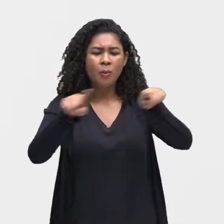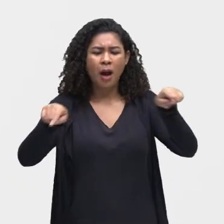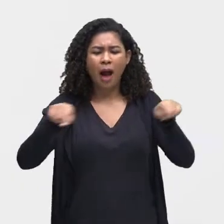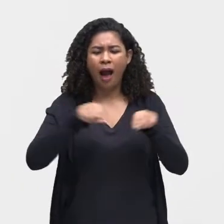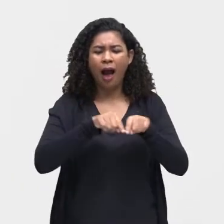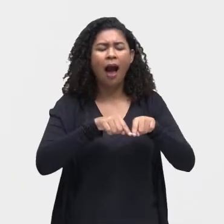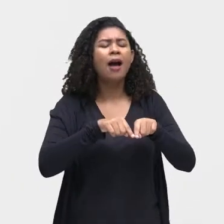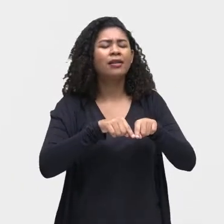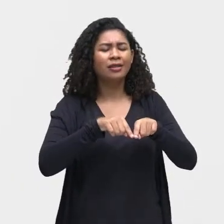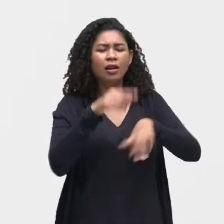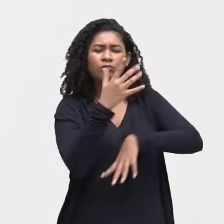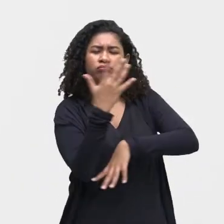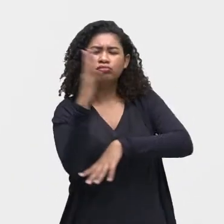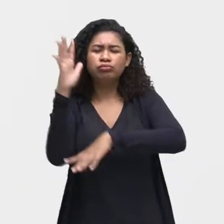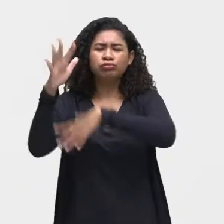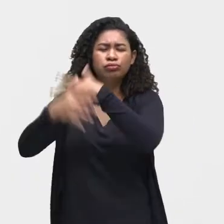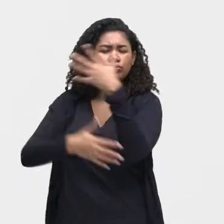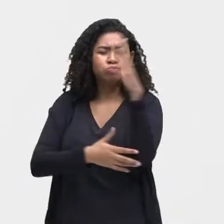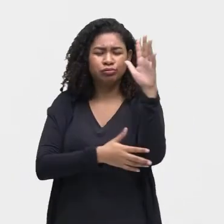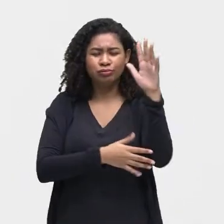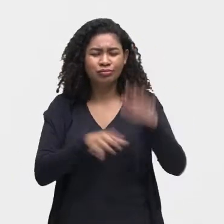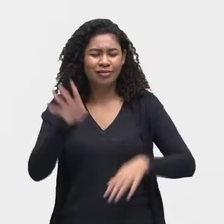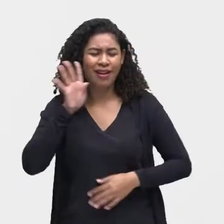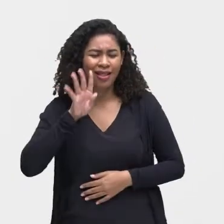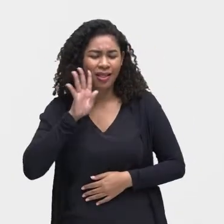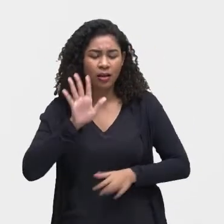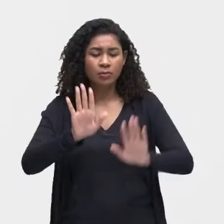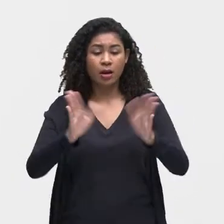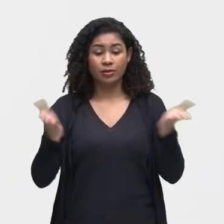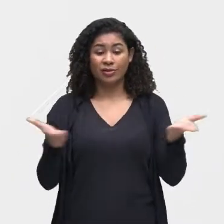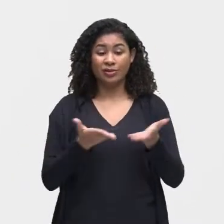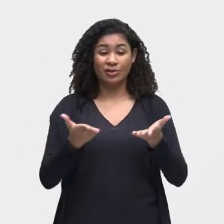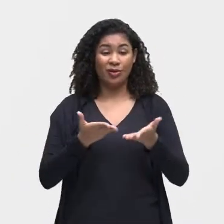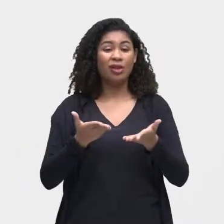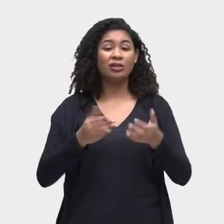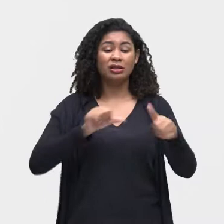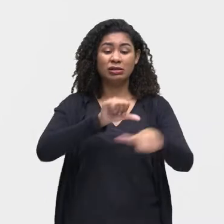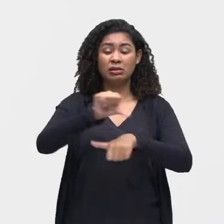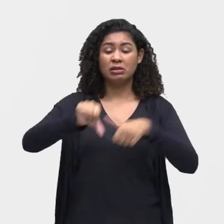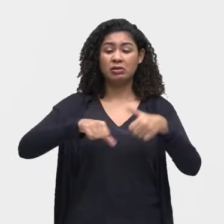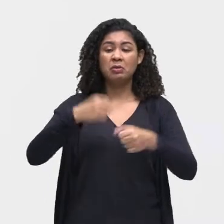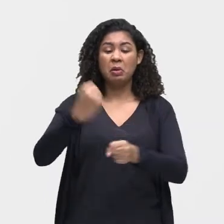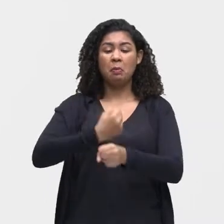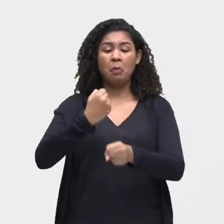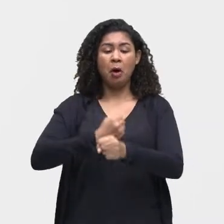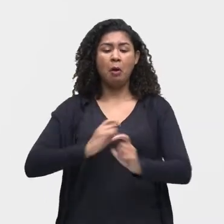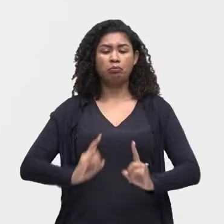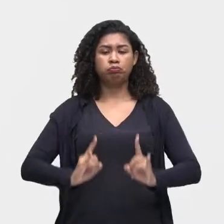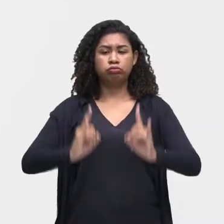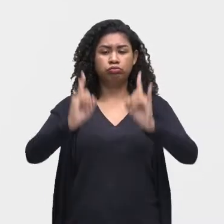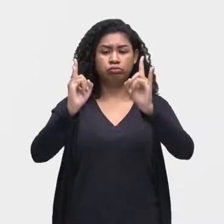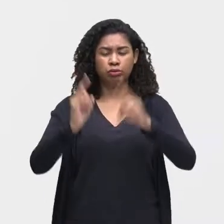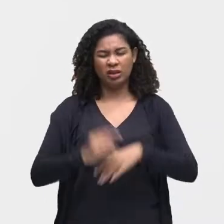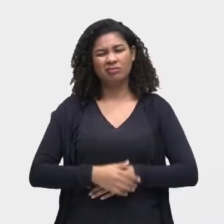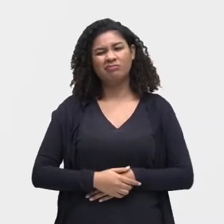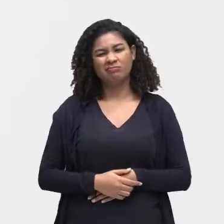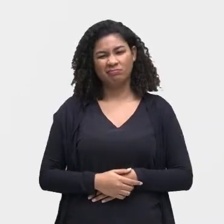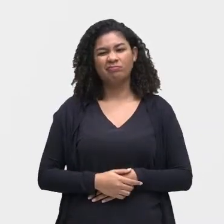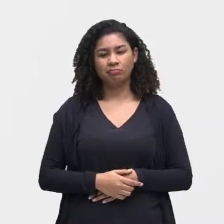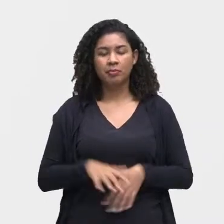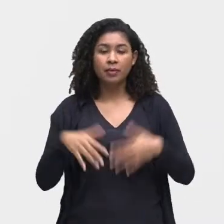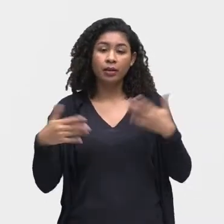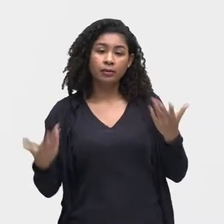tem mais, só são prédios, ou construíram outra coisa nesse ambiente. Então, o conceito